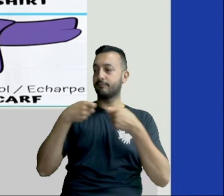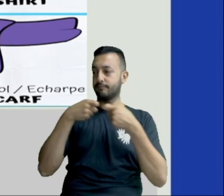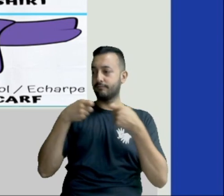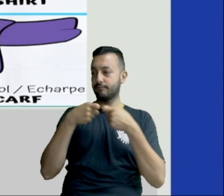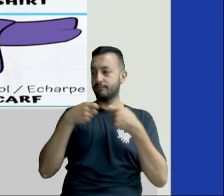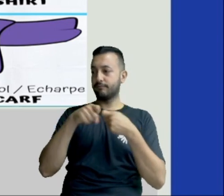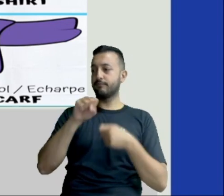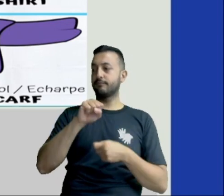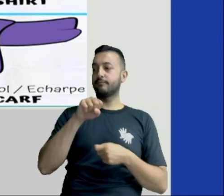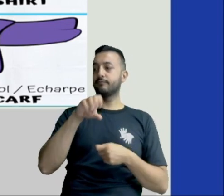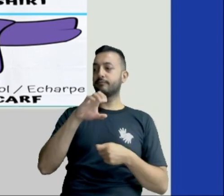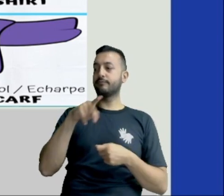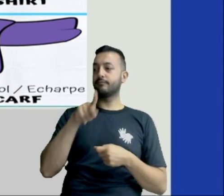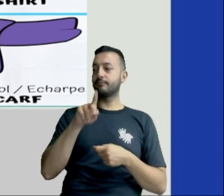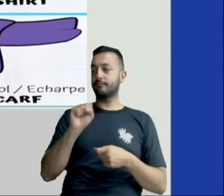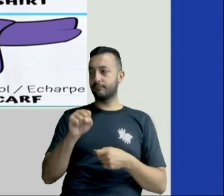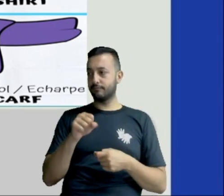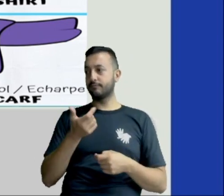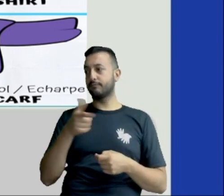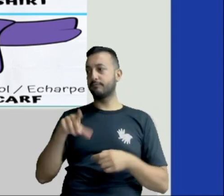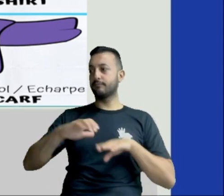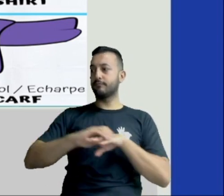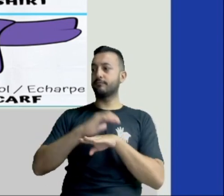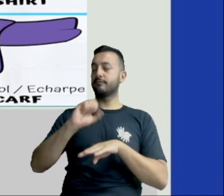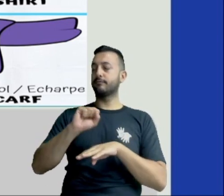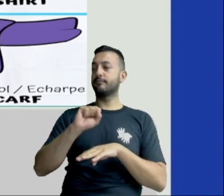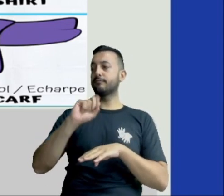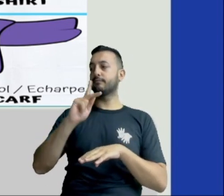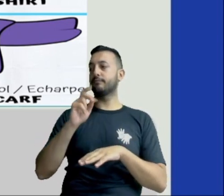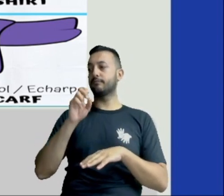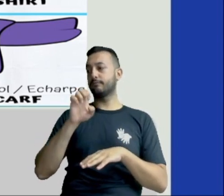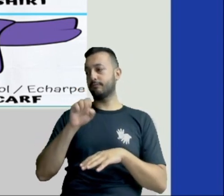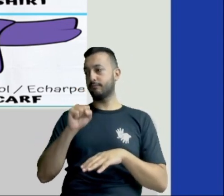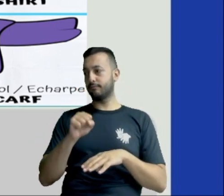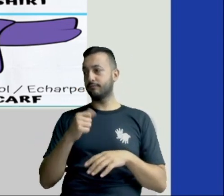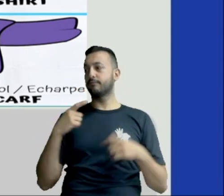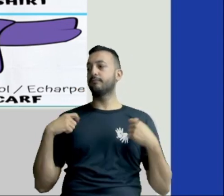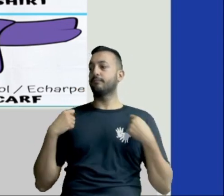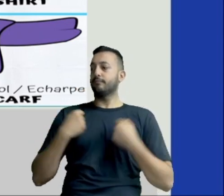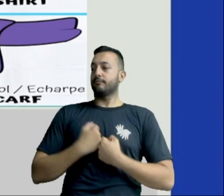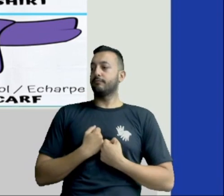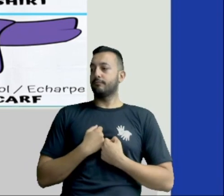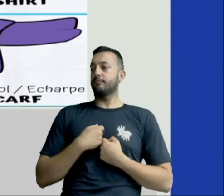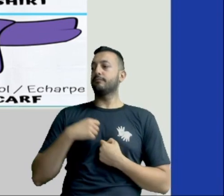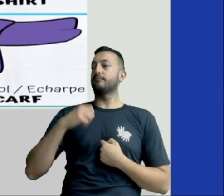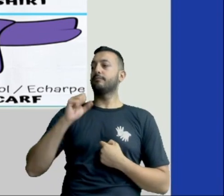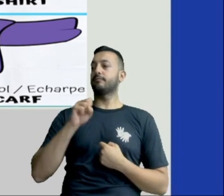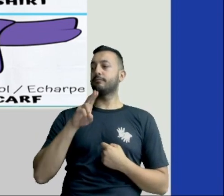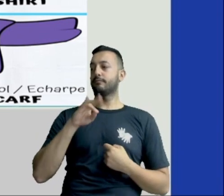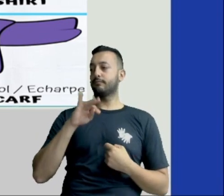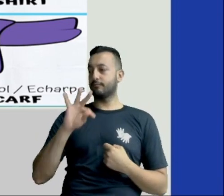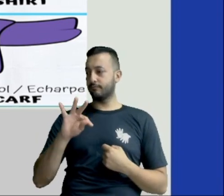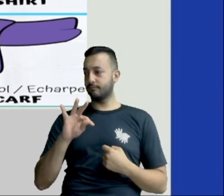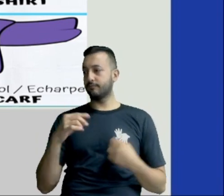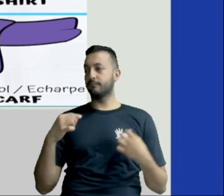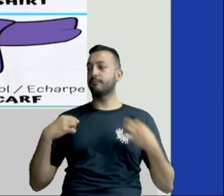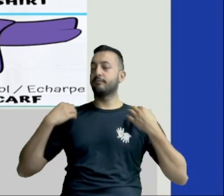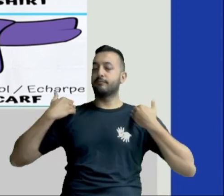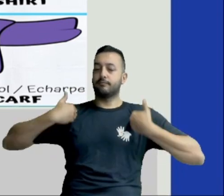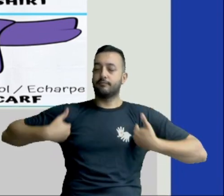meias, shoes, sapatos, suit, terno, camiseta chamamos